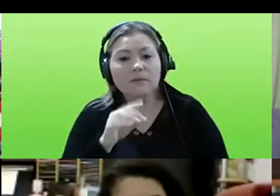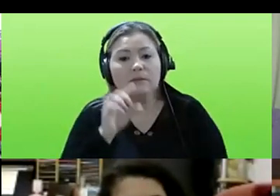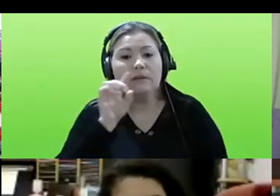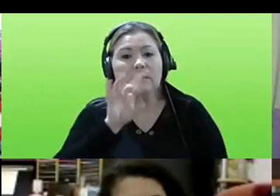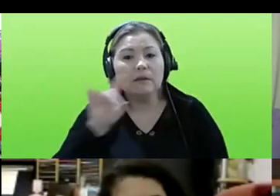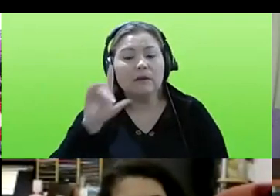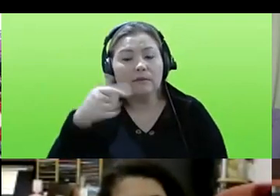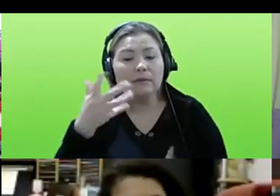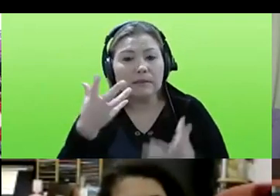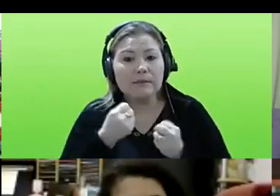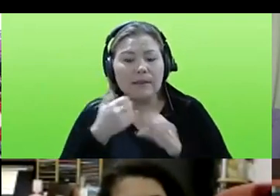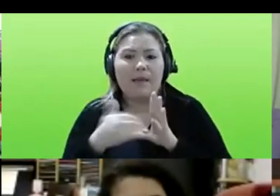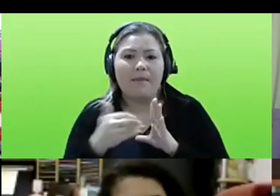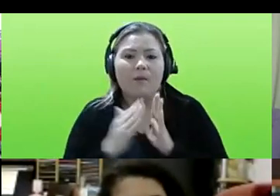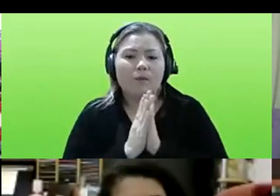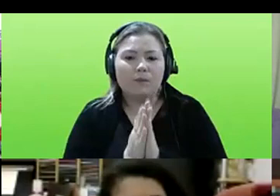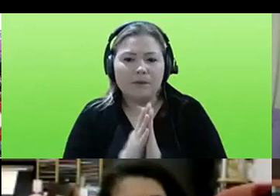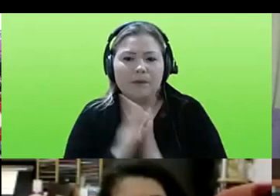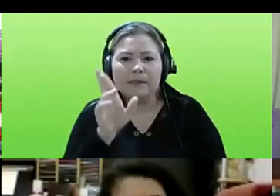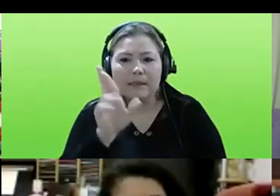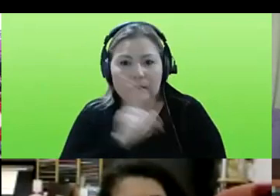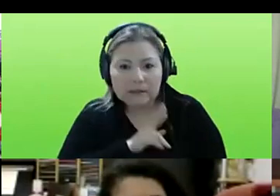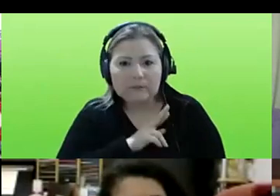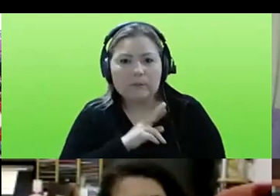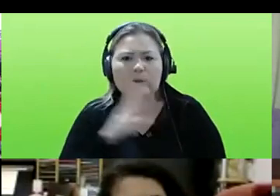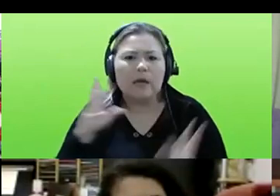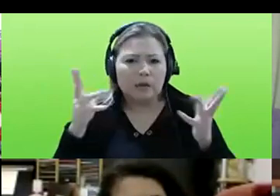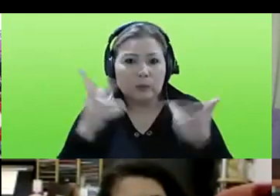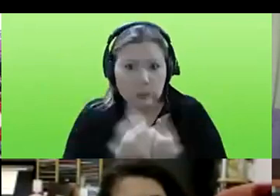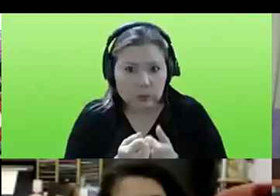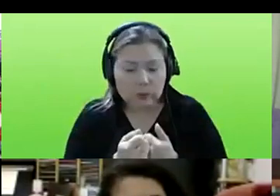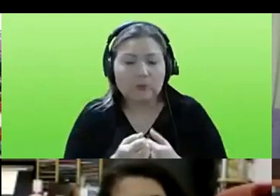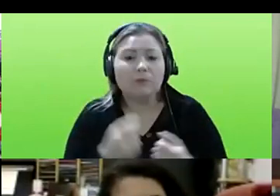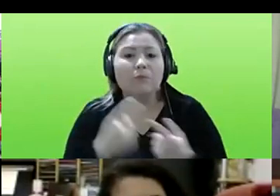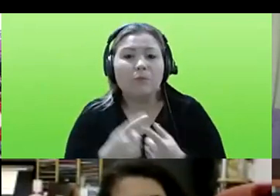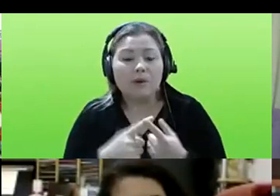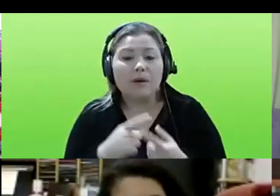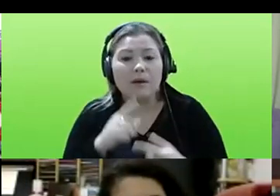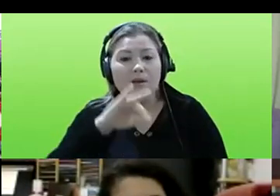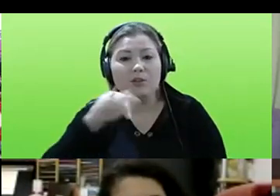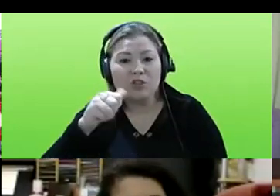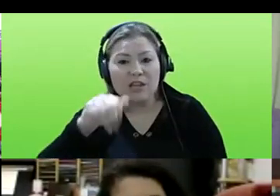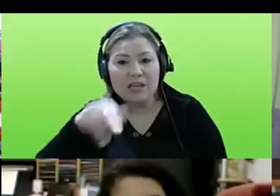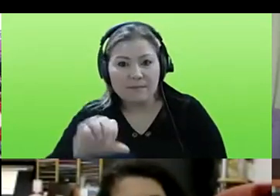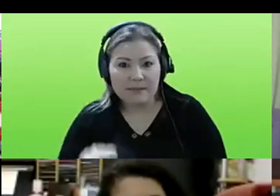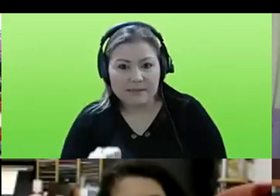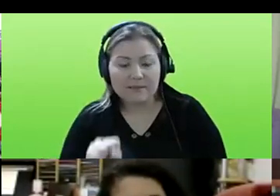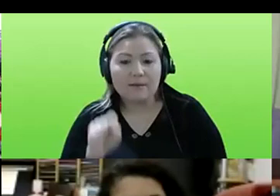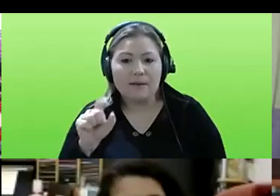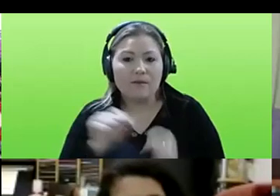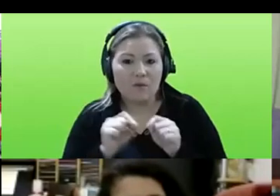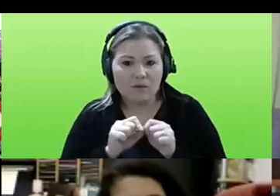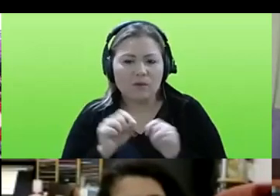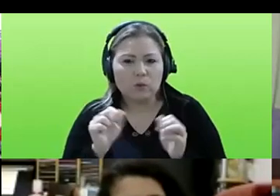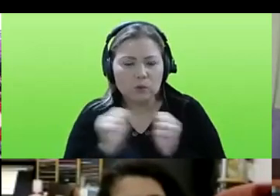esse e-mail, por gentileza, responda a todos, porque assim o James, que vai fazer juntamente